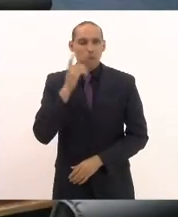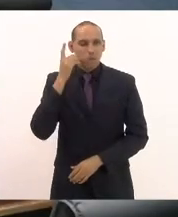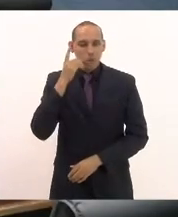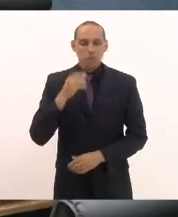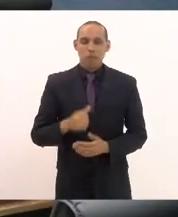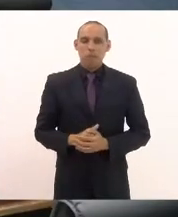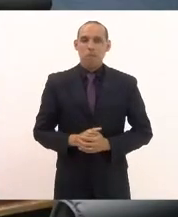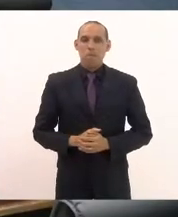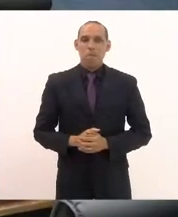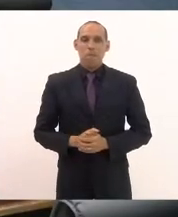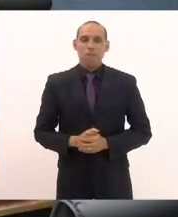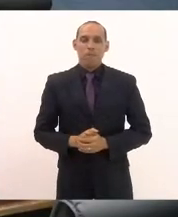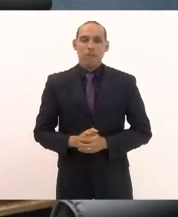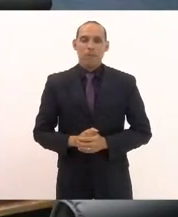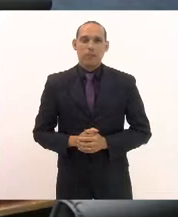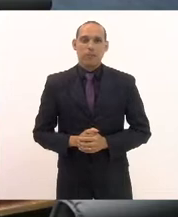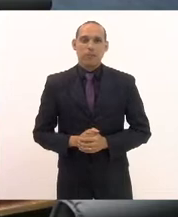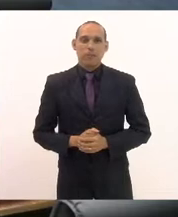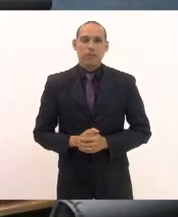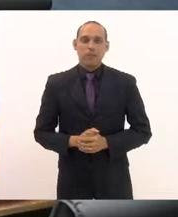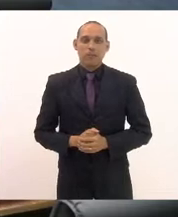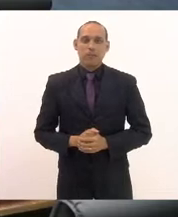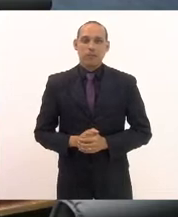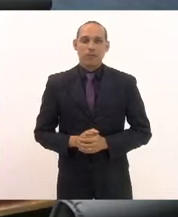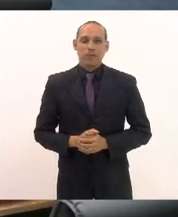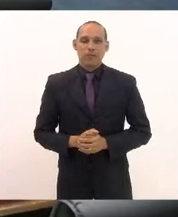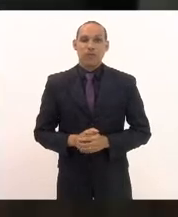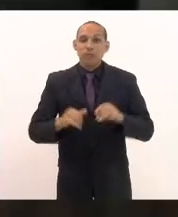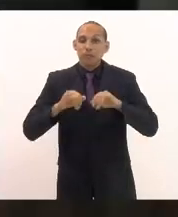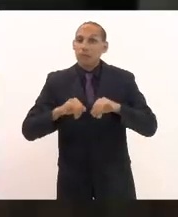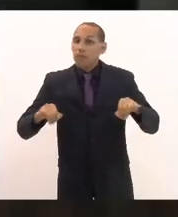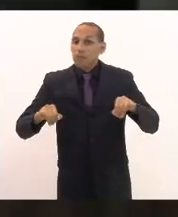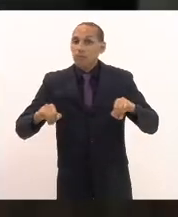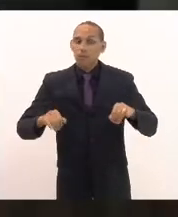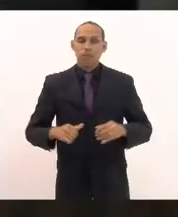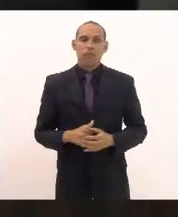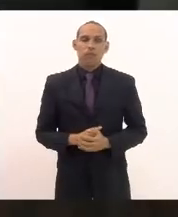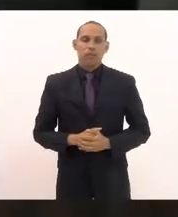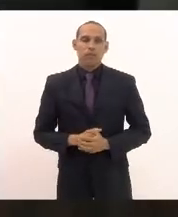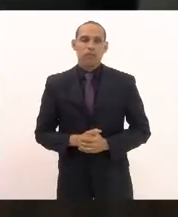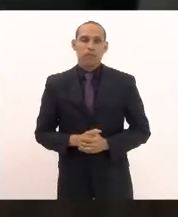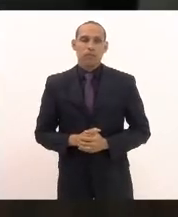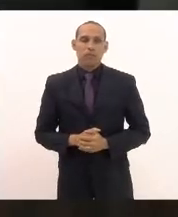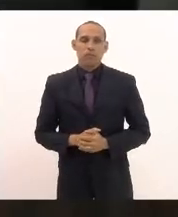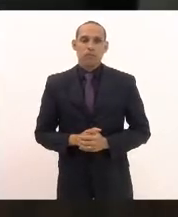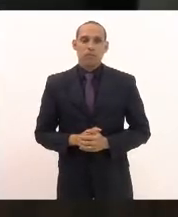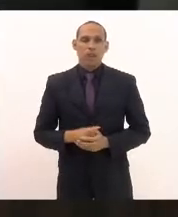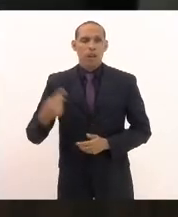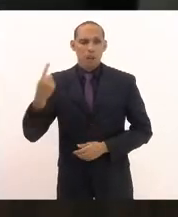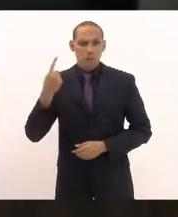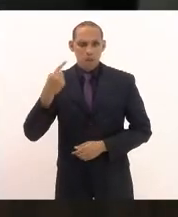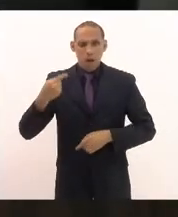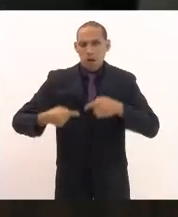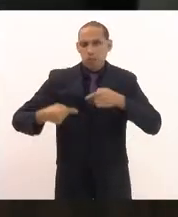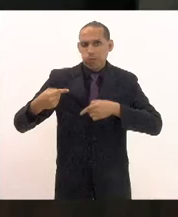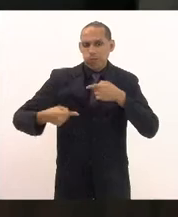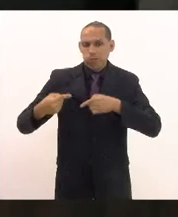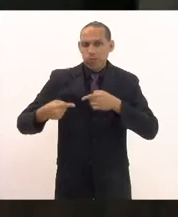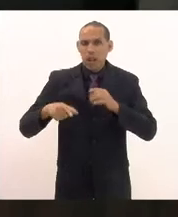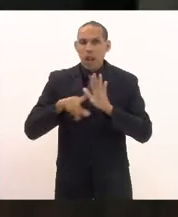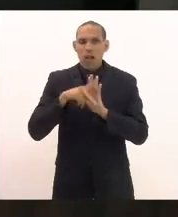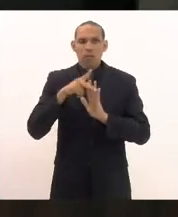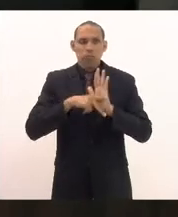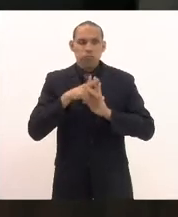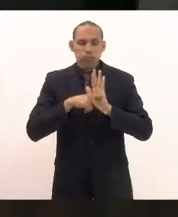que ninguém fique com jeito, depois fica, tá com quem? Anuncio. Em primeira discussão, projeto de lei